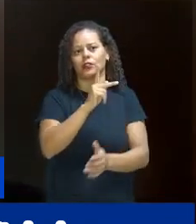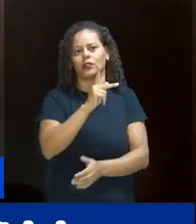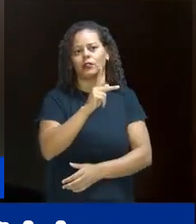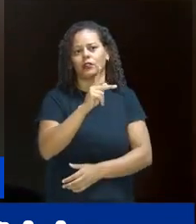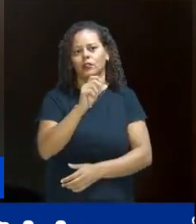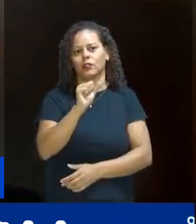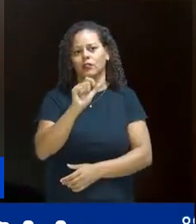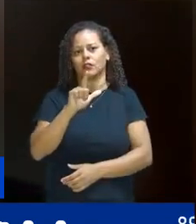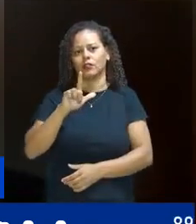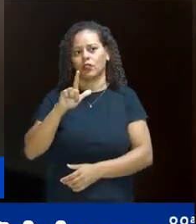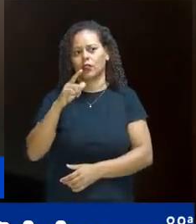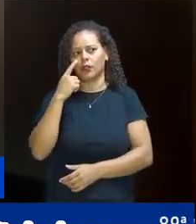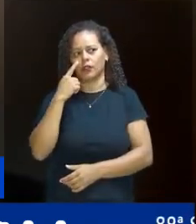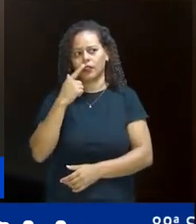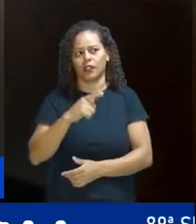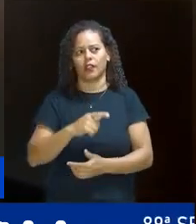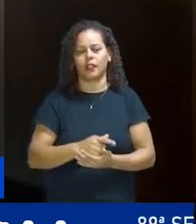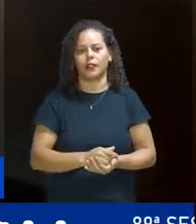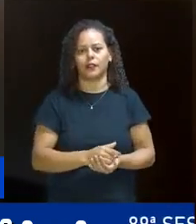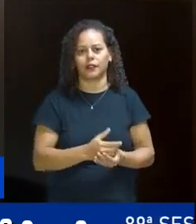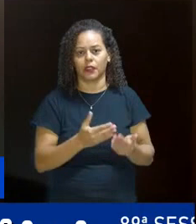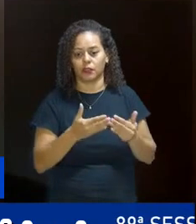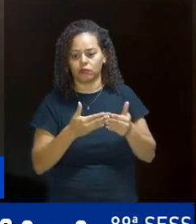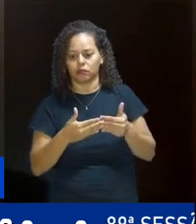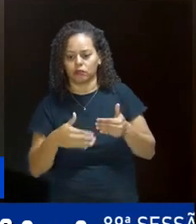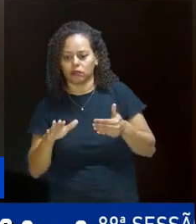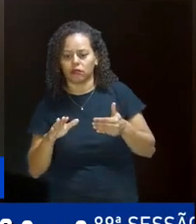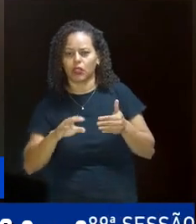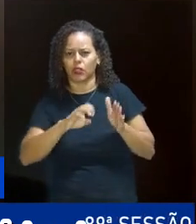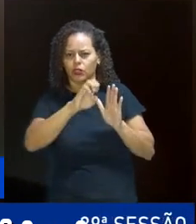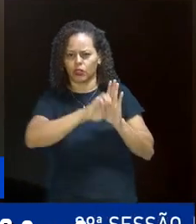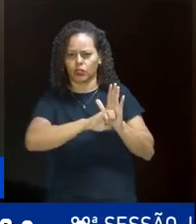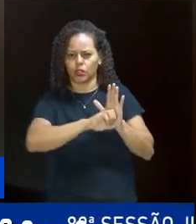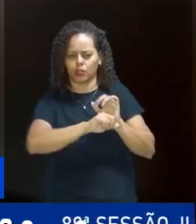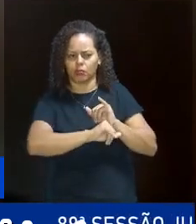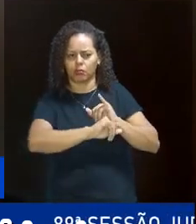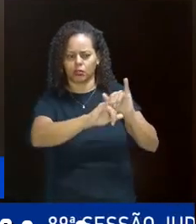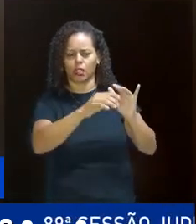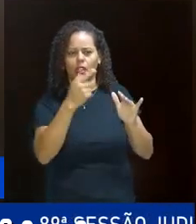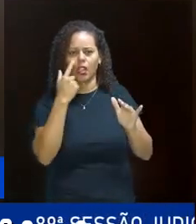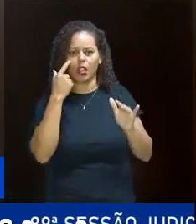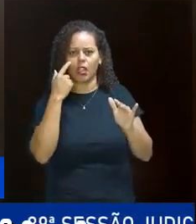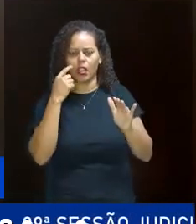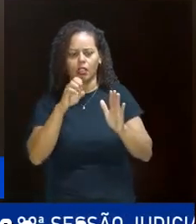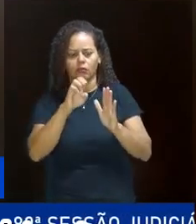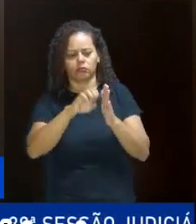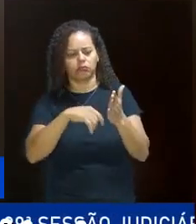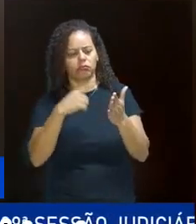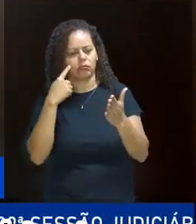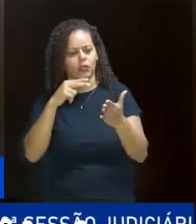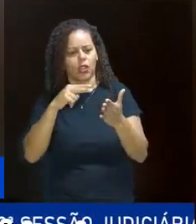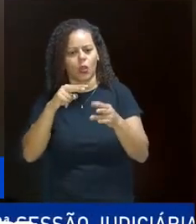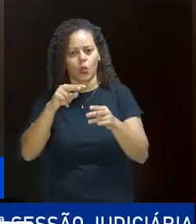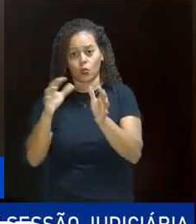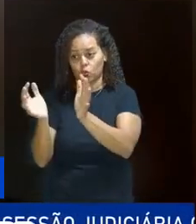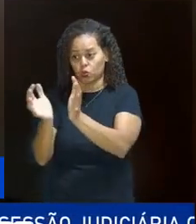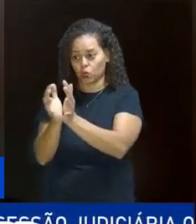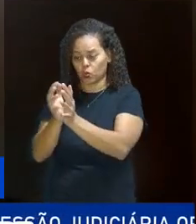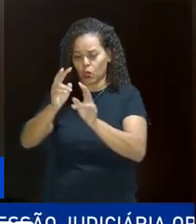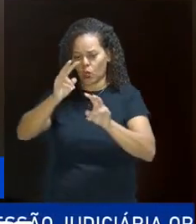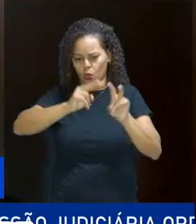2022. Publicado edital, decorreu o prazo sem impugnação. Em derradeiro parecer, o Núcleo de Análise de